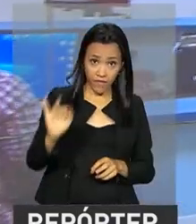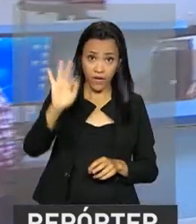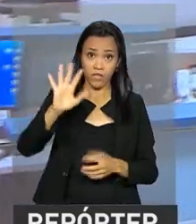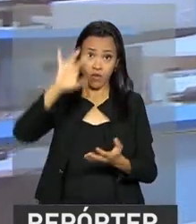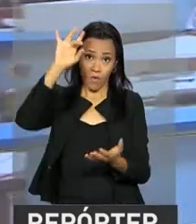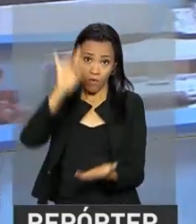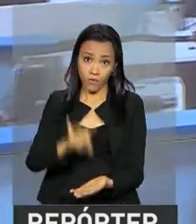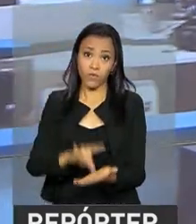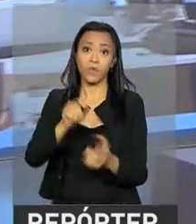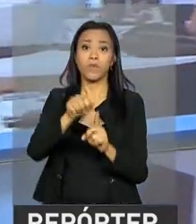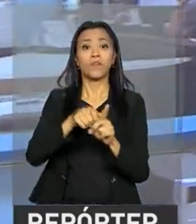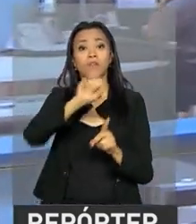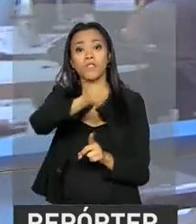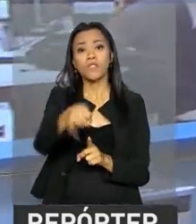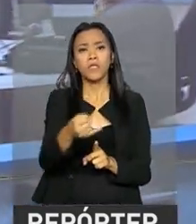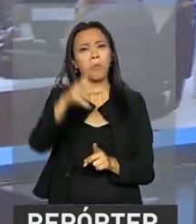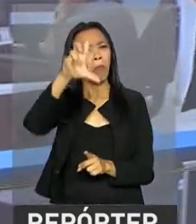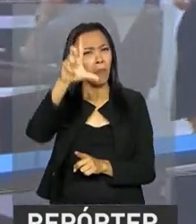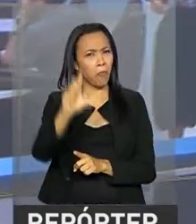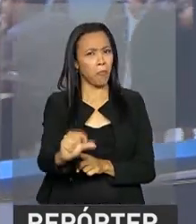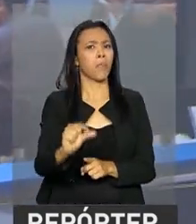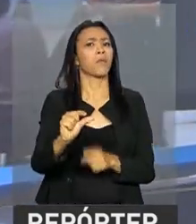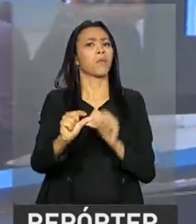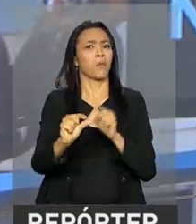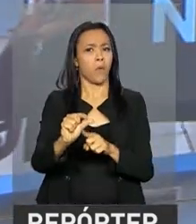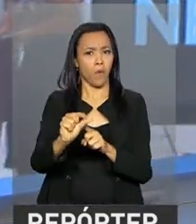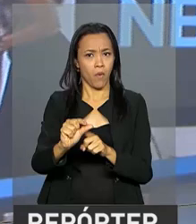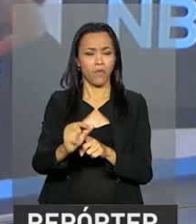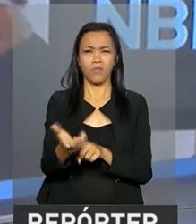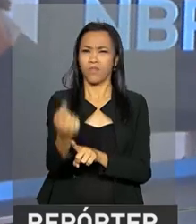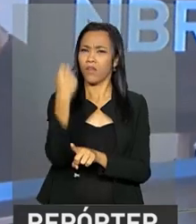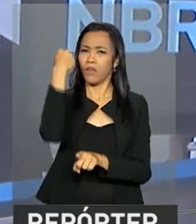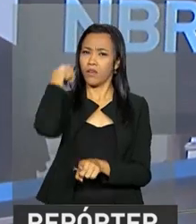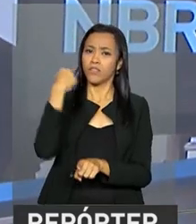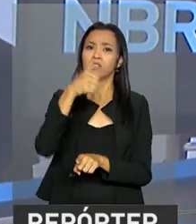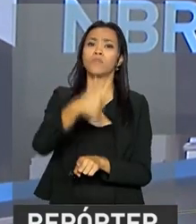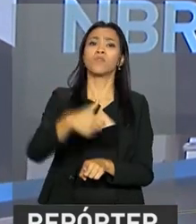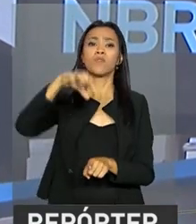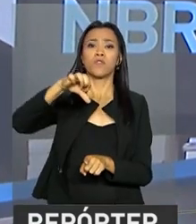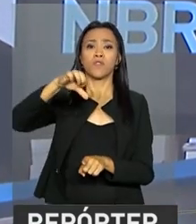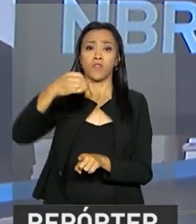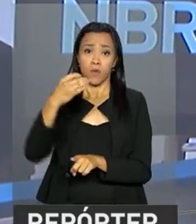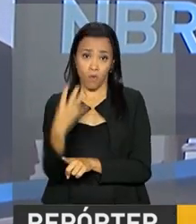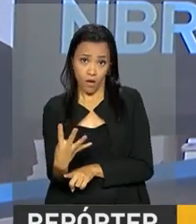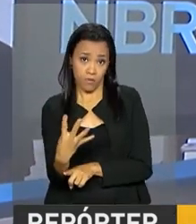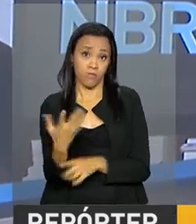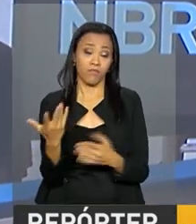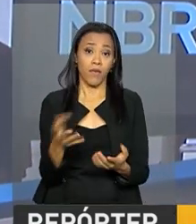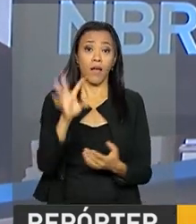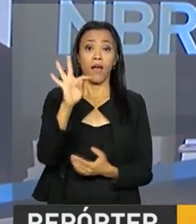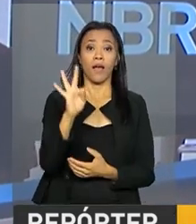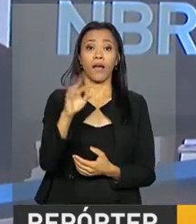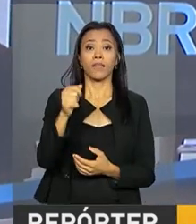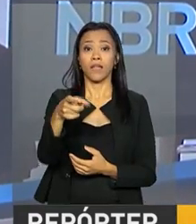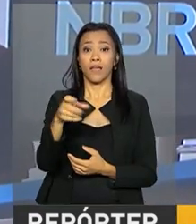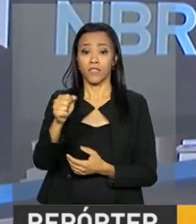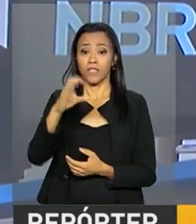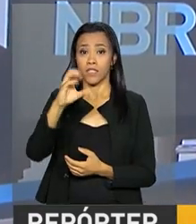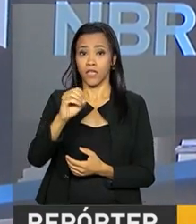registrou em janeiro o menor índice para o mês desde 1994 a taxa de